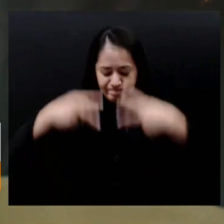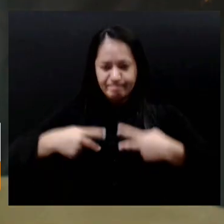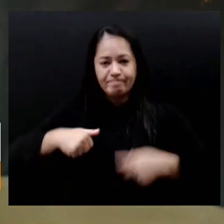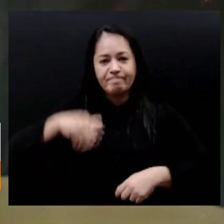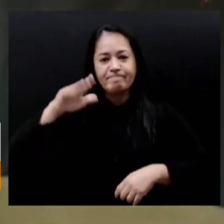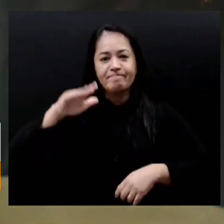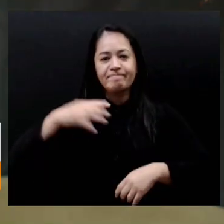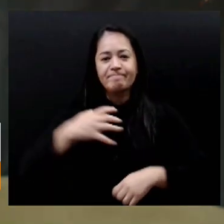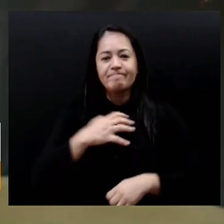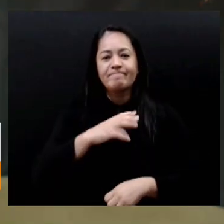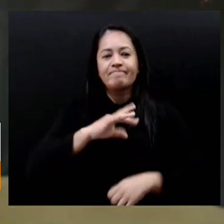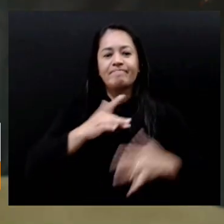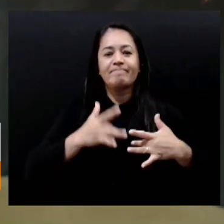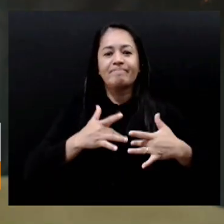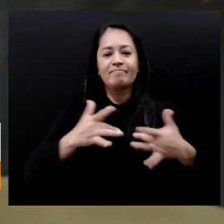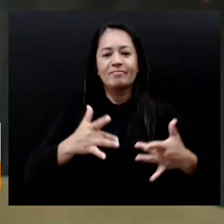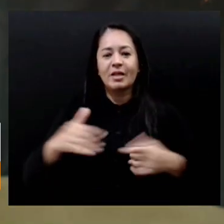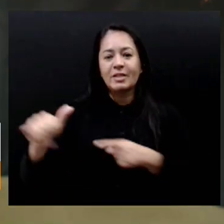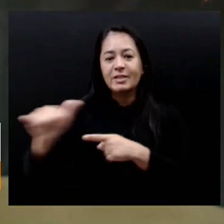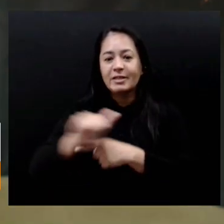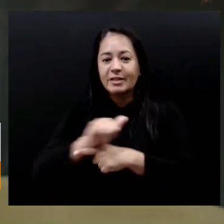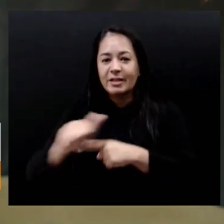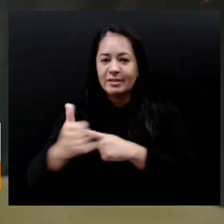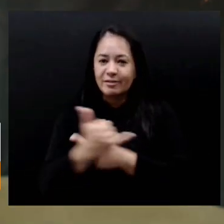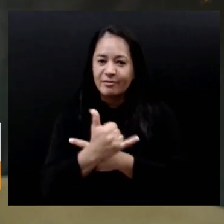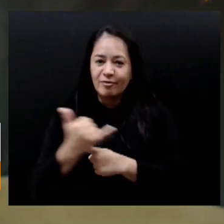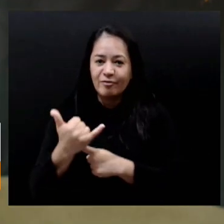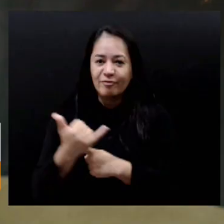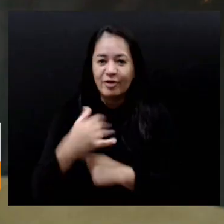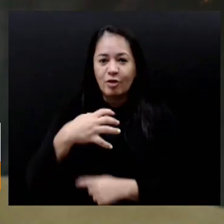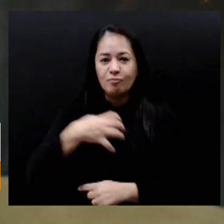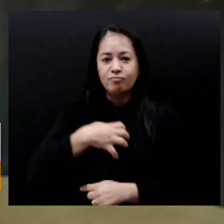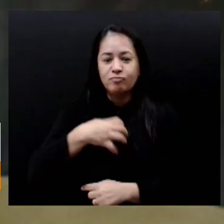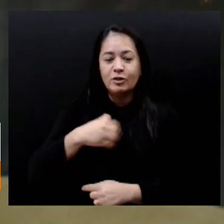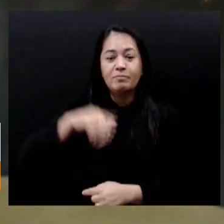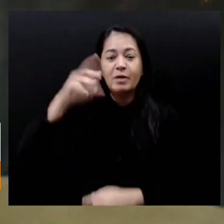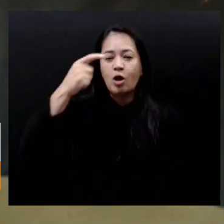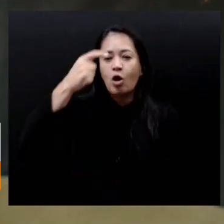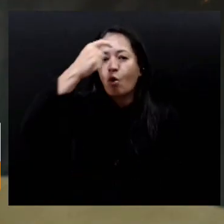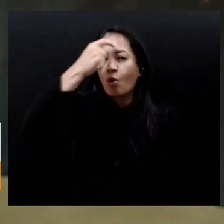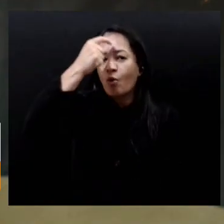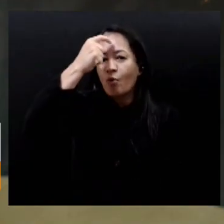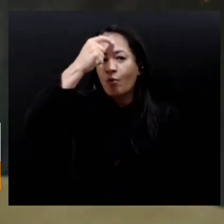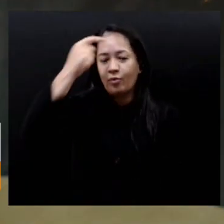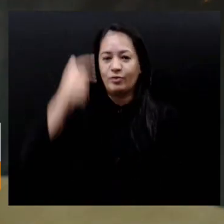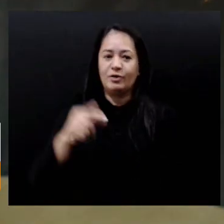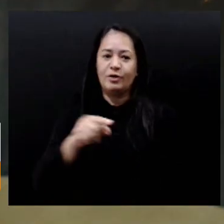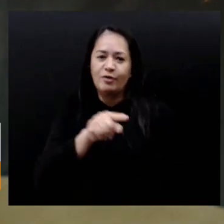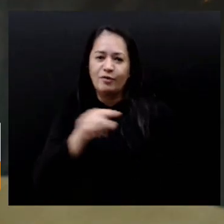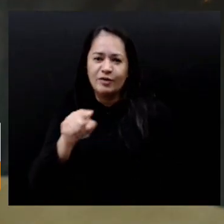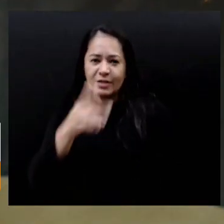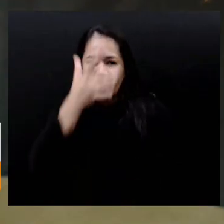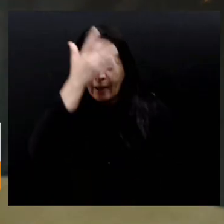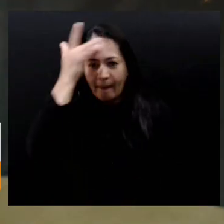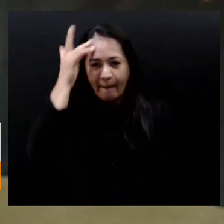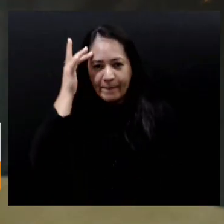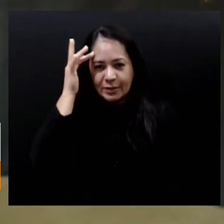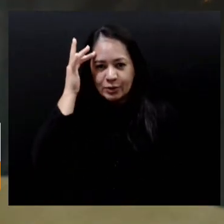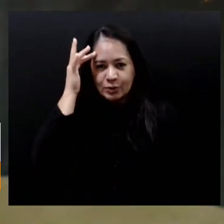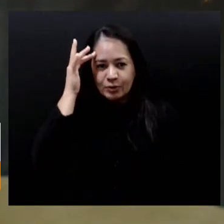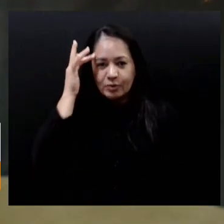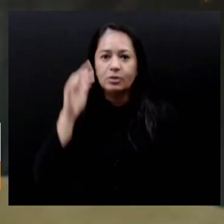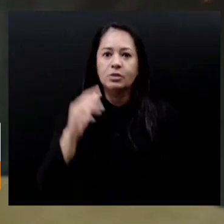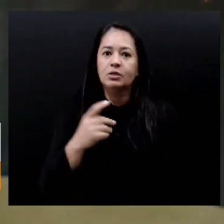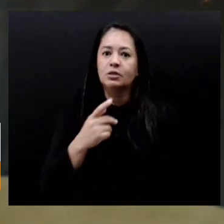lidar com essa emoção de forma mais consciente, né? E você é daquelas pessoas que ficam vermelhas de